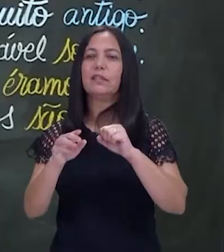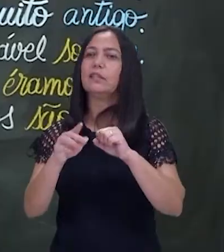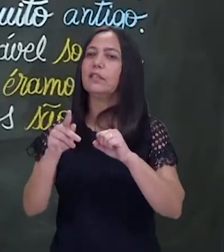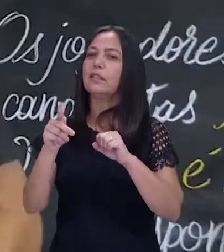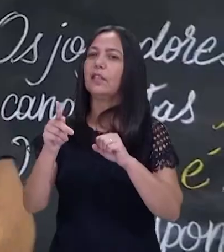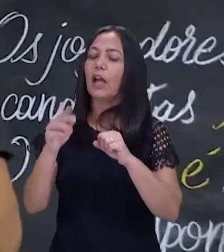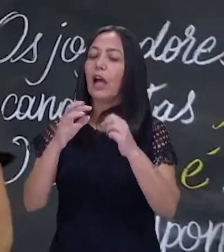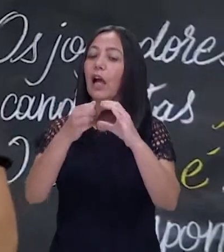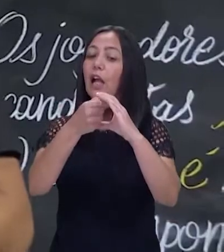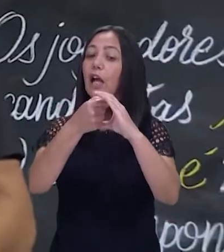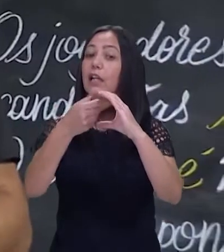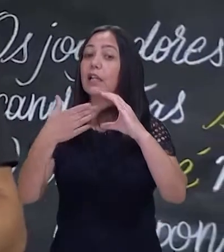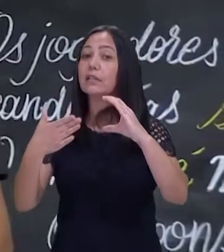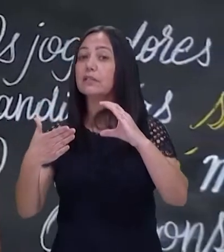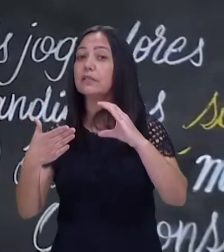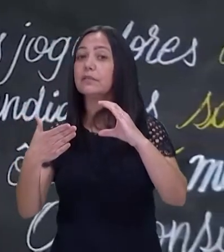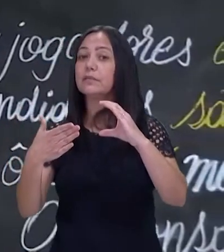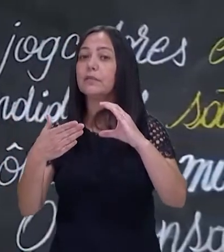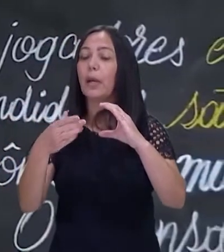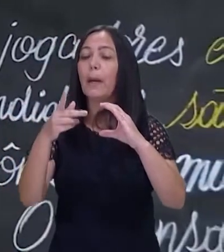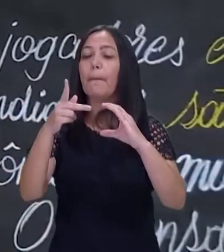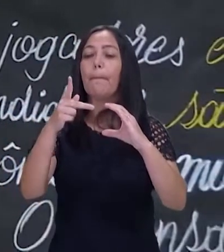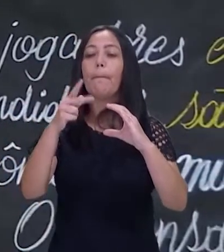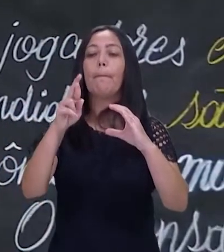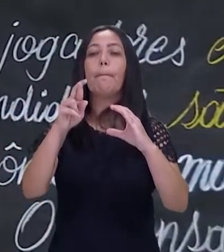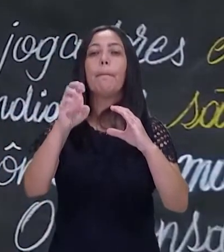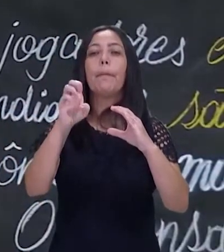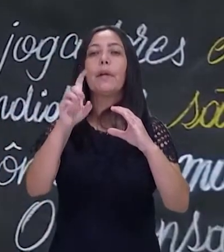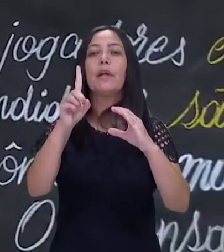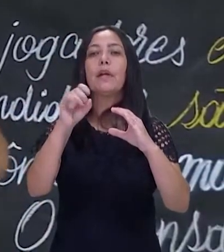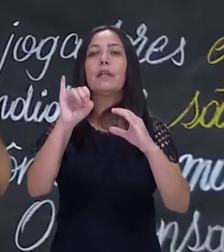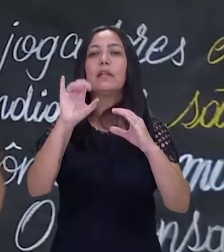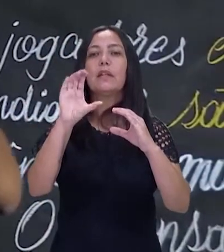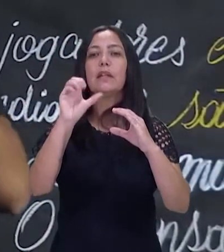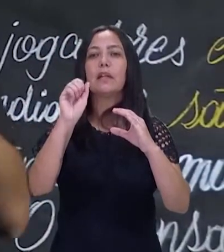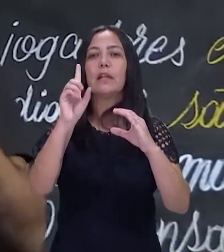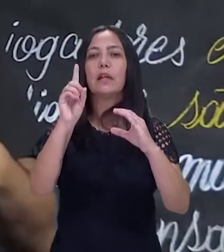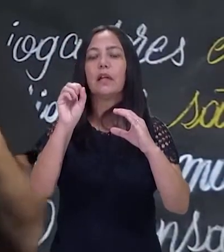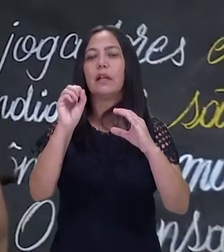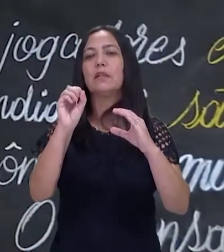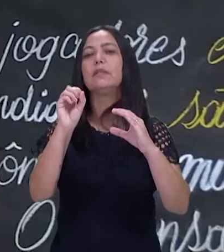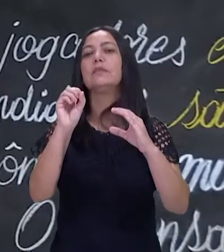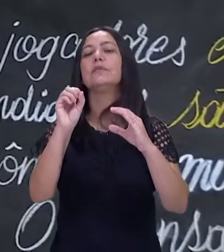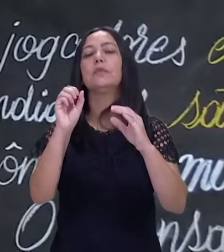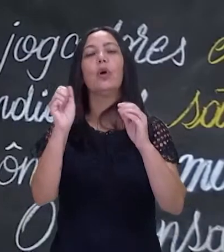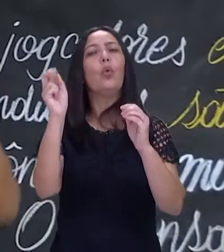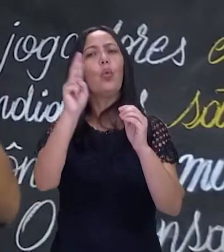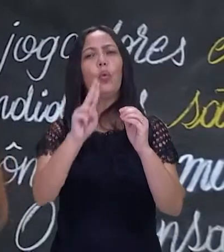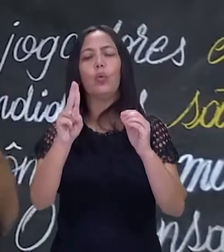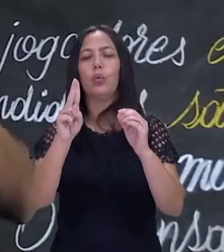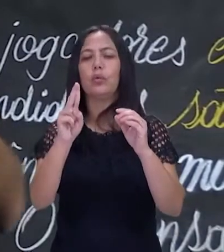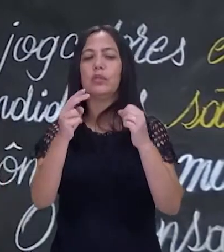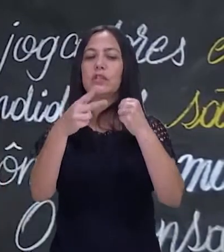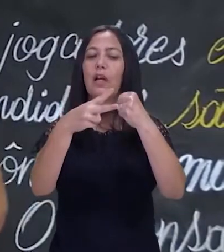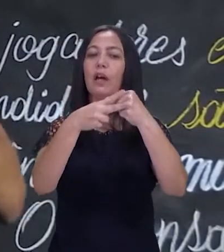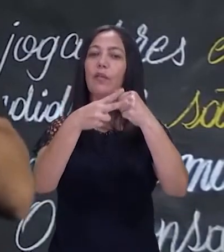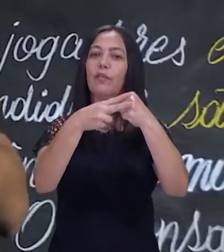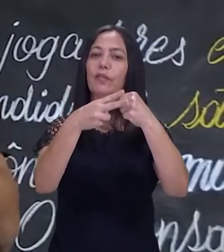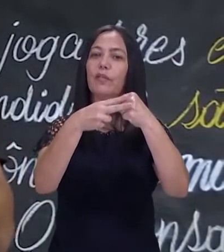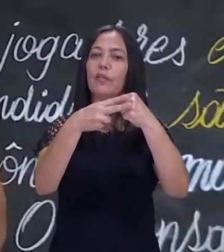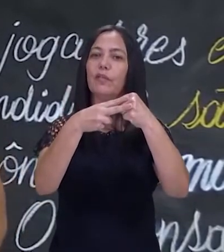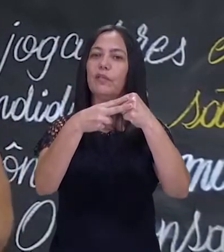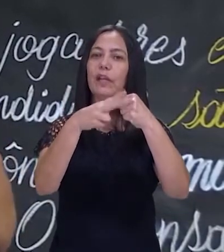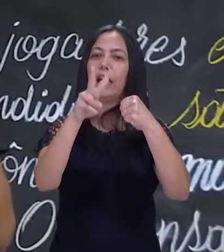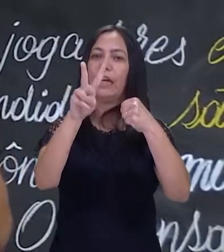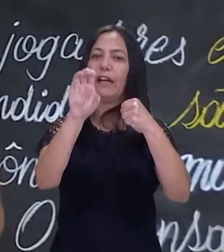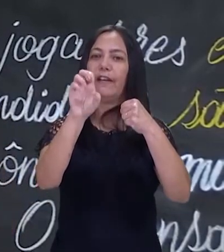um adjetivo. Quando a gente fala em predicado nominal, não tem como abrir mão da noção de verbo de ligação. Por isso que a gente estuda o verbo